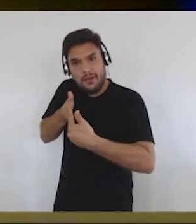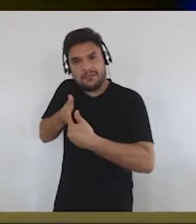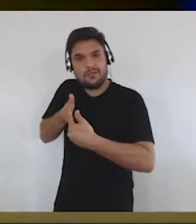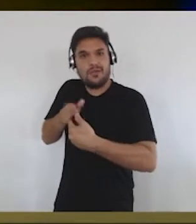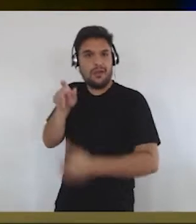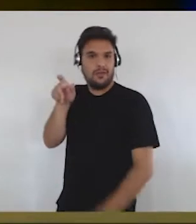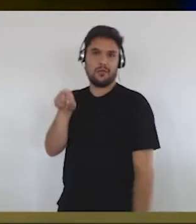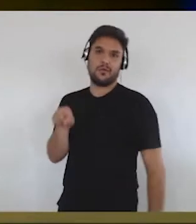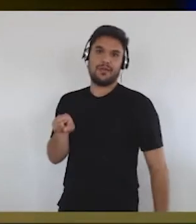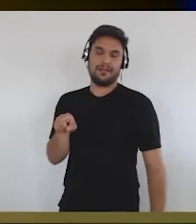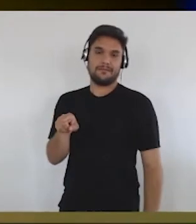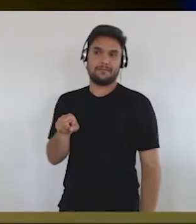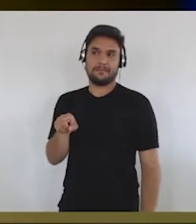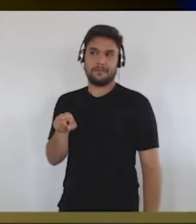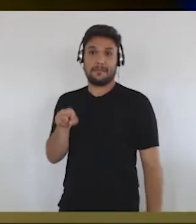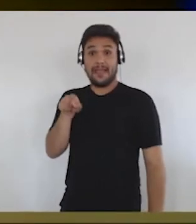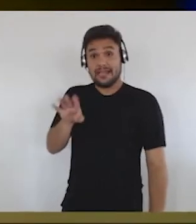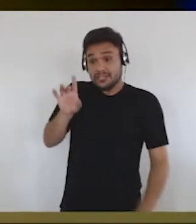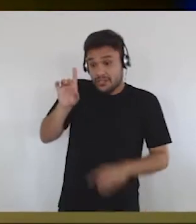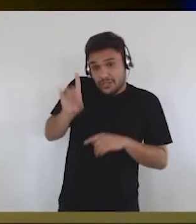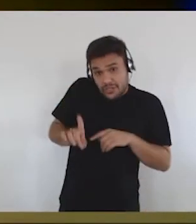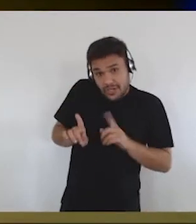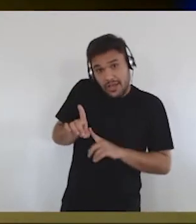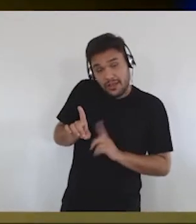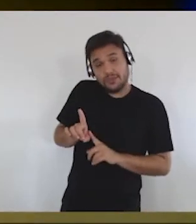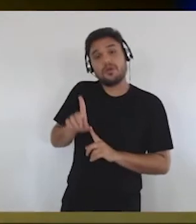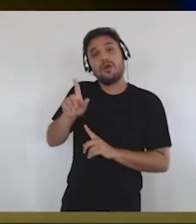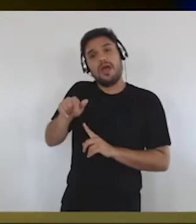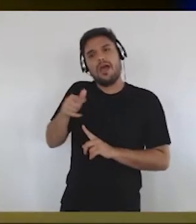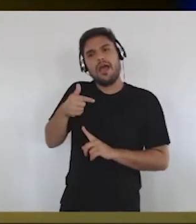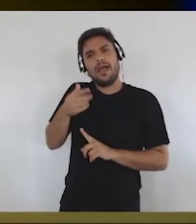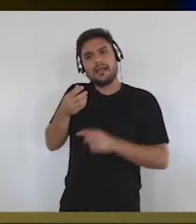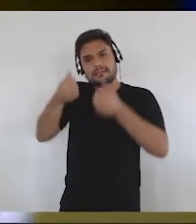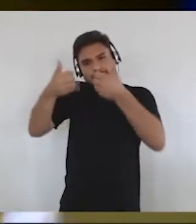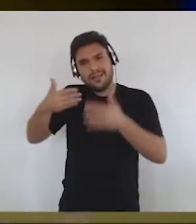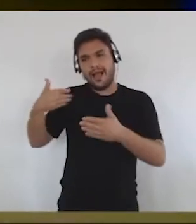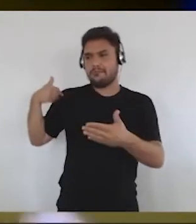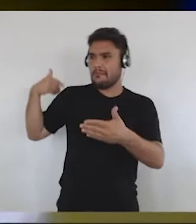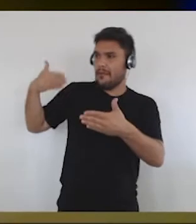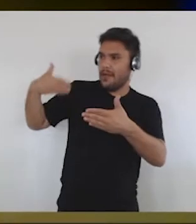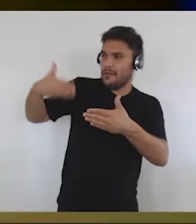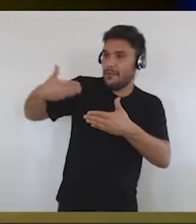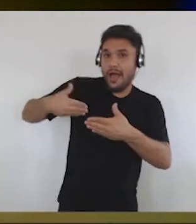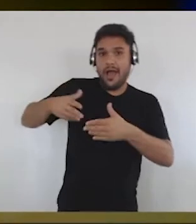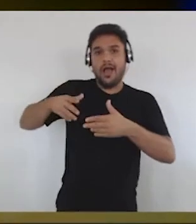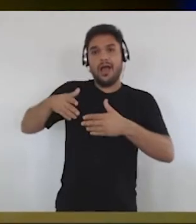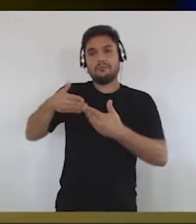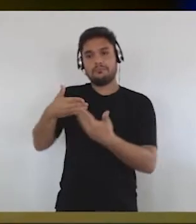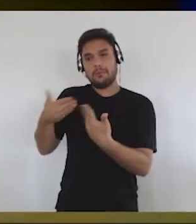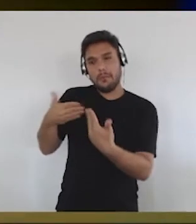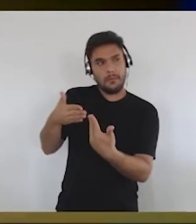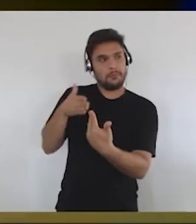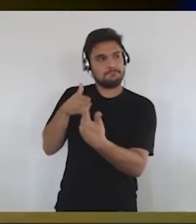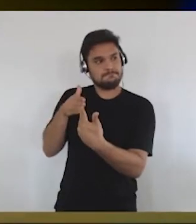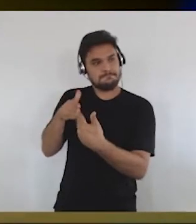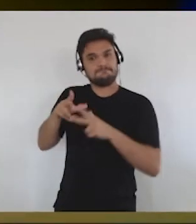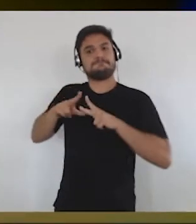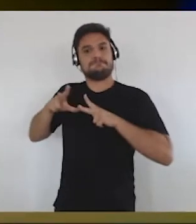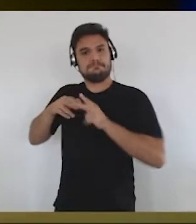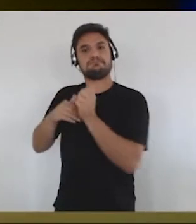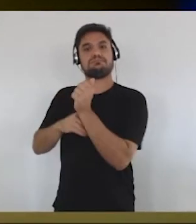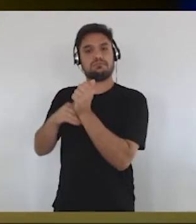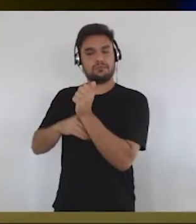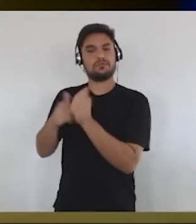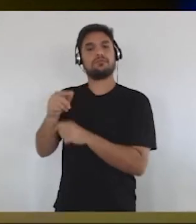ele. Sobre as prerrogativas, vale a pena também trazer um apanhado histórico sobre o sigilo que é albergado pelo postulado constitucional